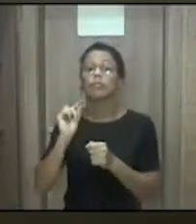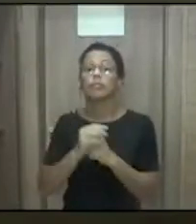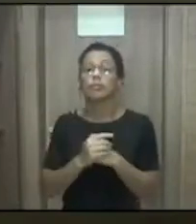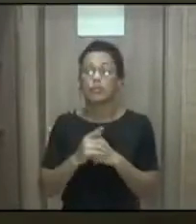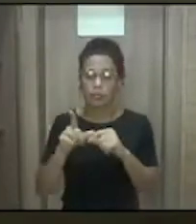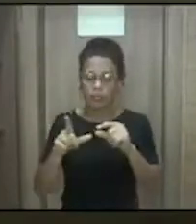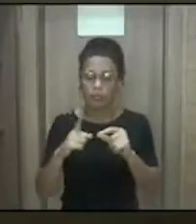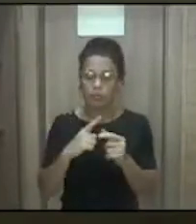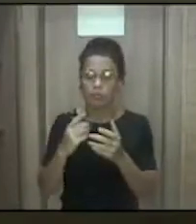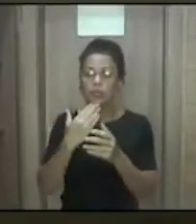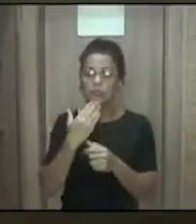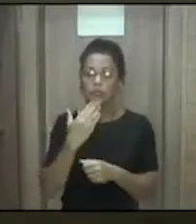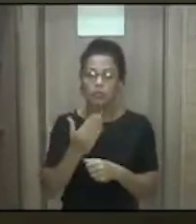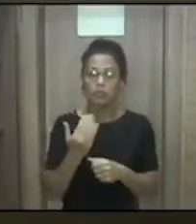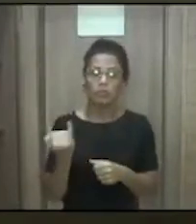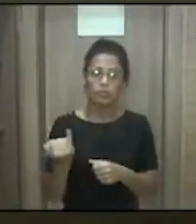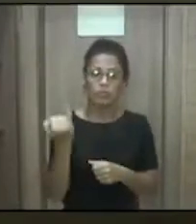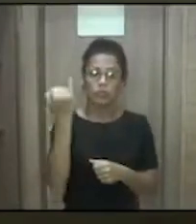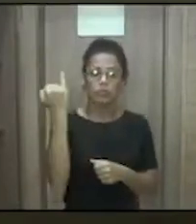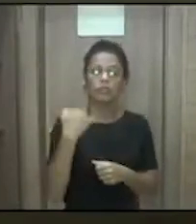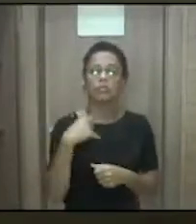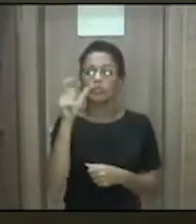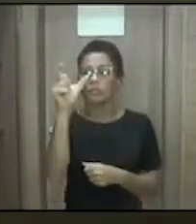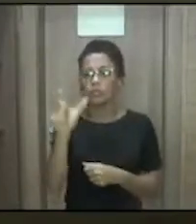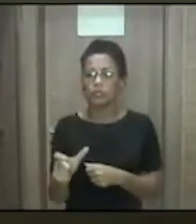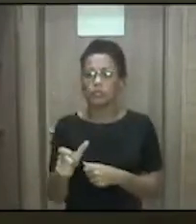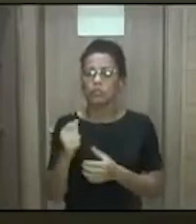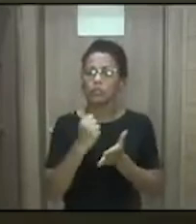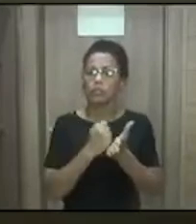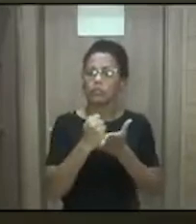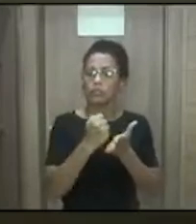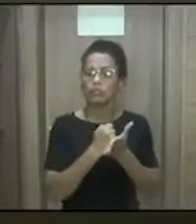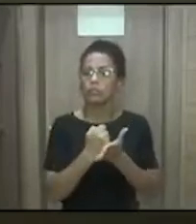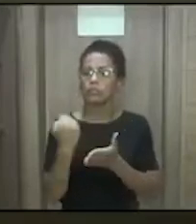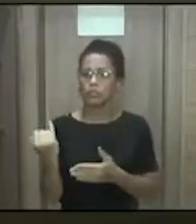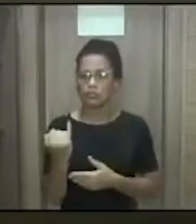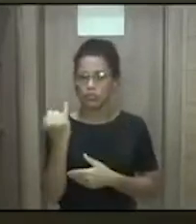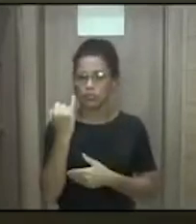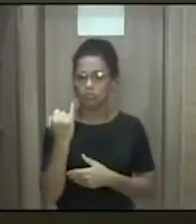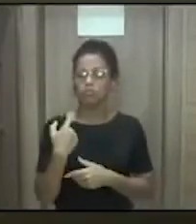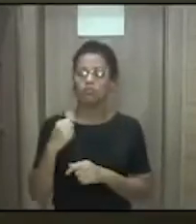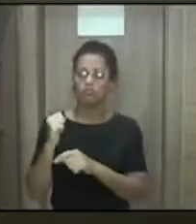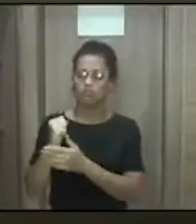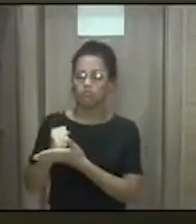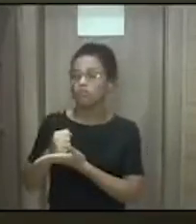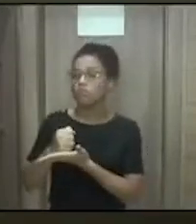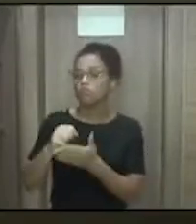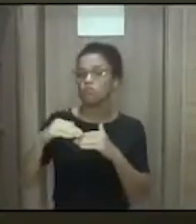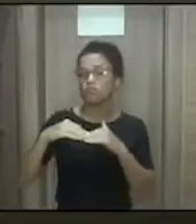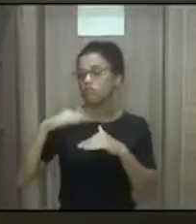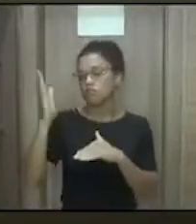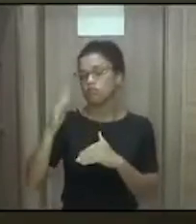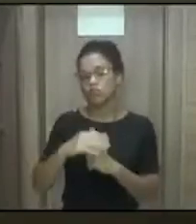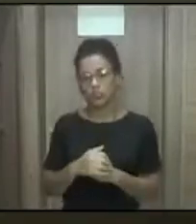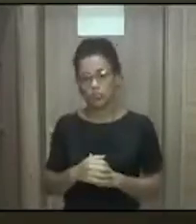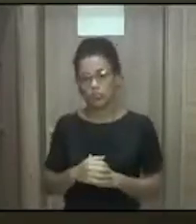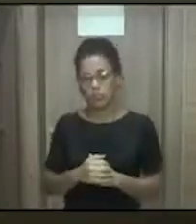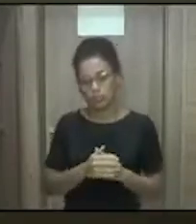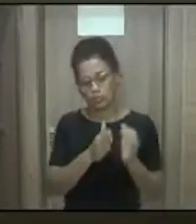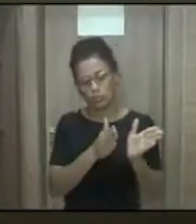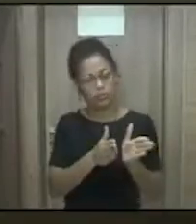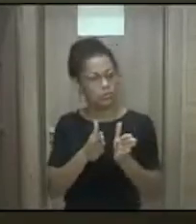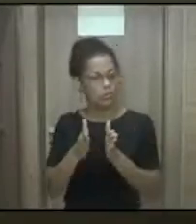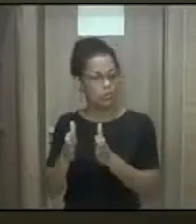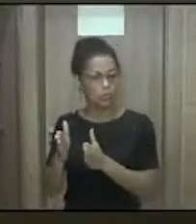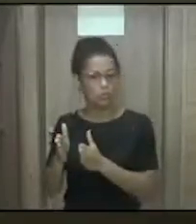muito importante, que eu acho que é um modelo de credenciamento, talvez ajude muito mais, né, do que o processo